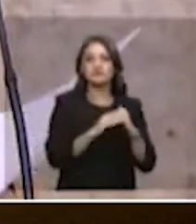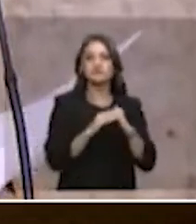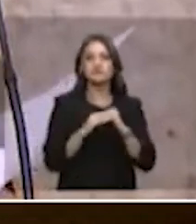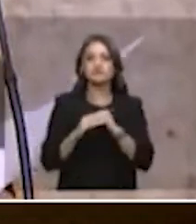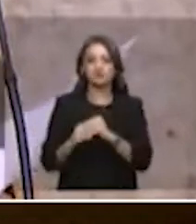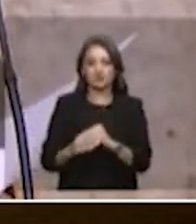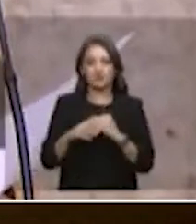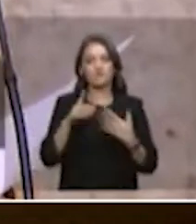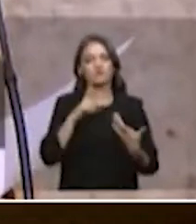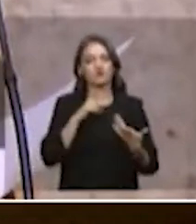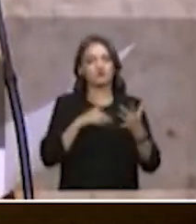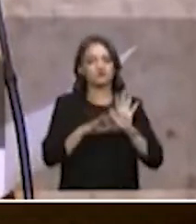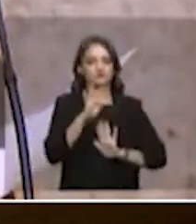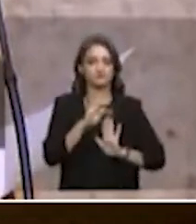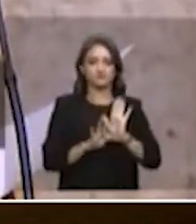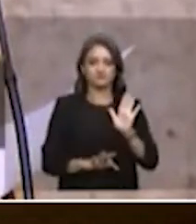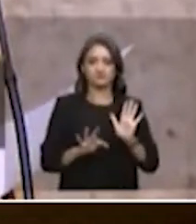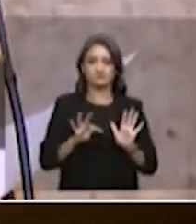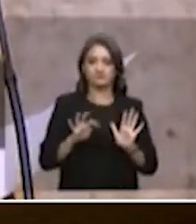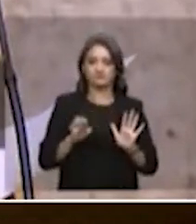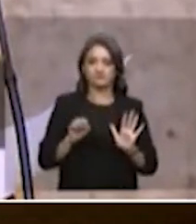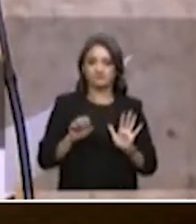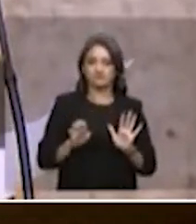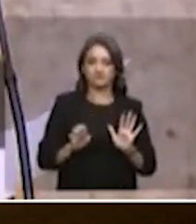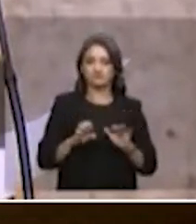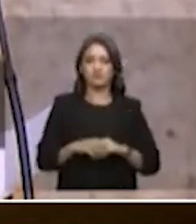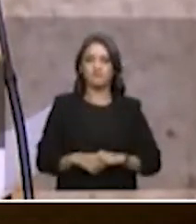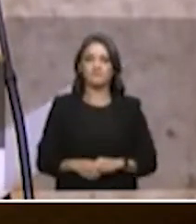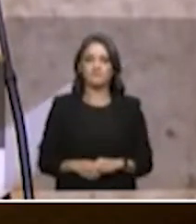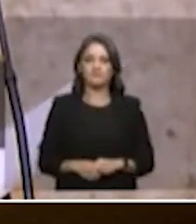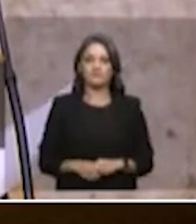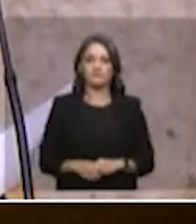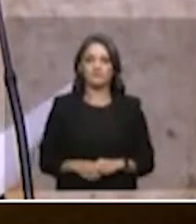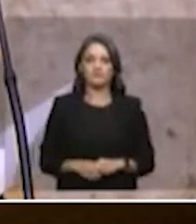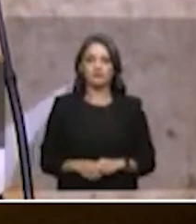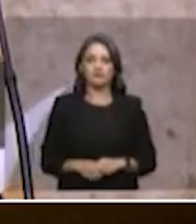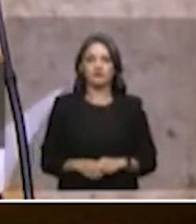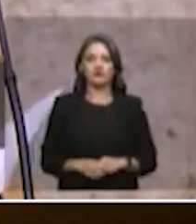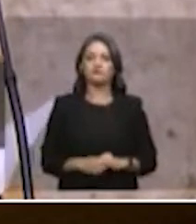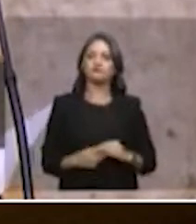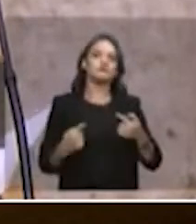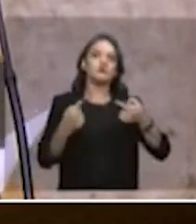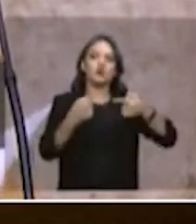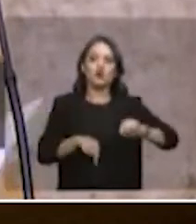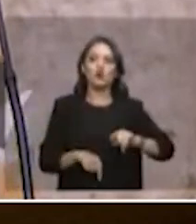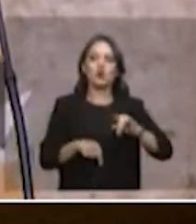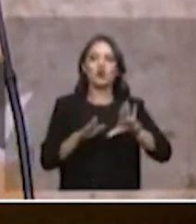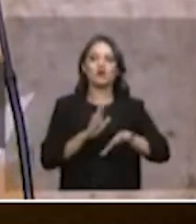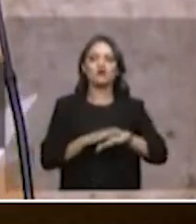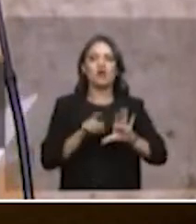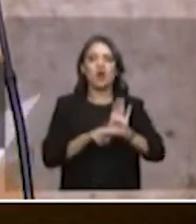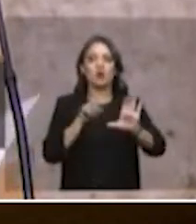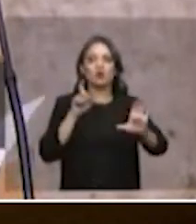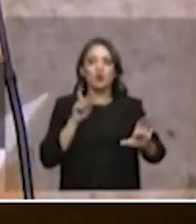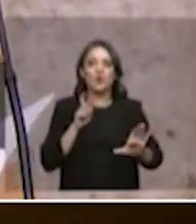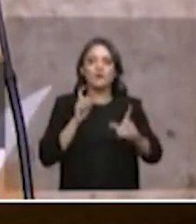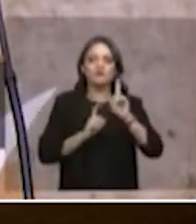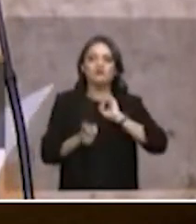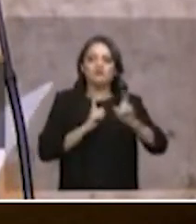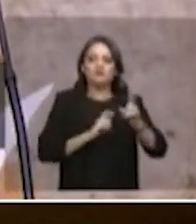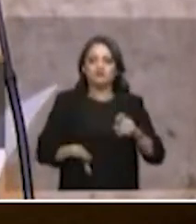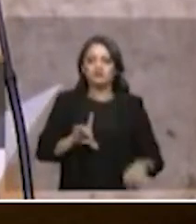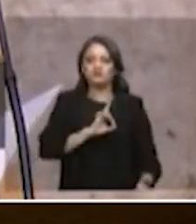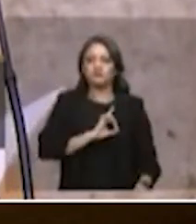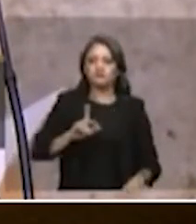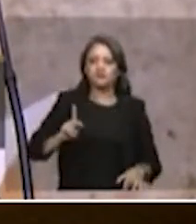soltos, né? A não ser que haja alguma condenação, algo aí que a gente não saiba, gravíssimo, muito mais do que o André